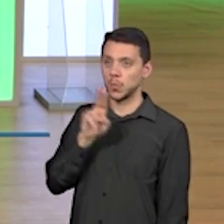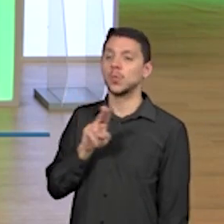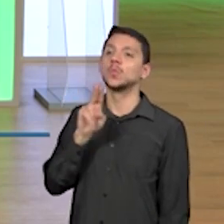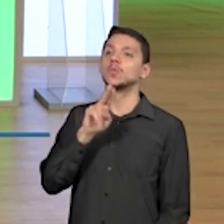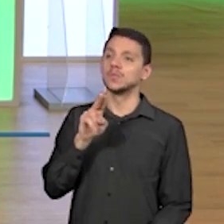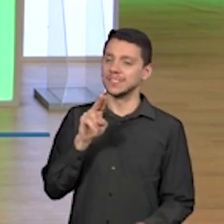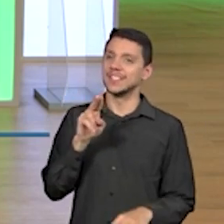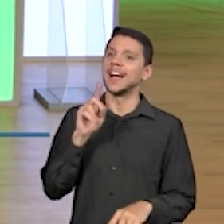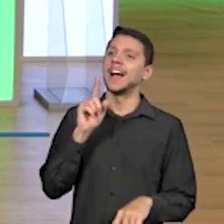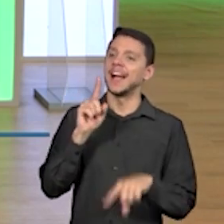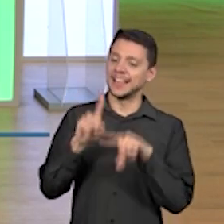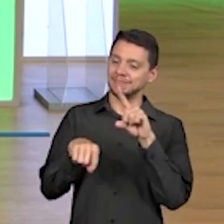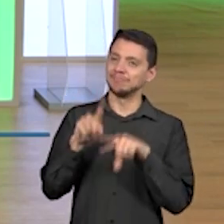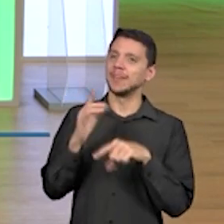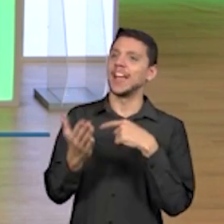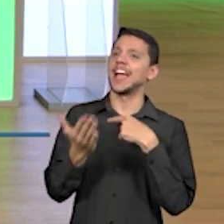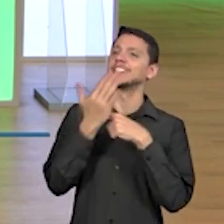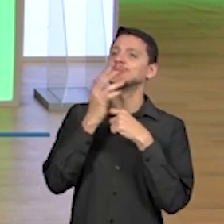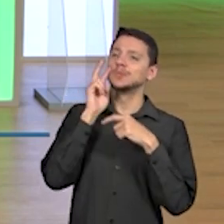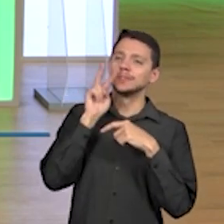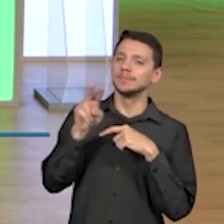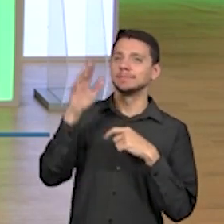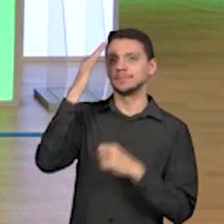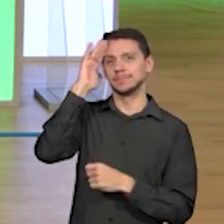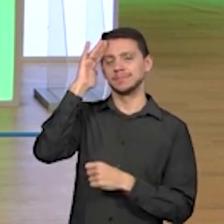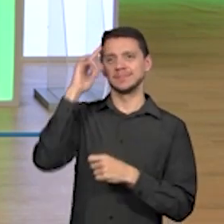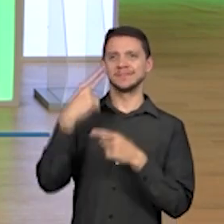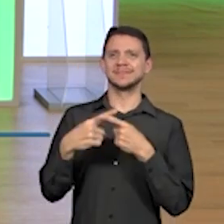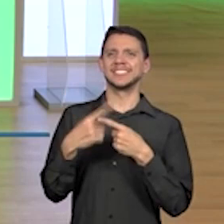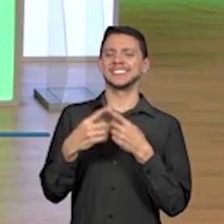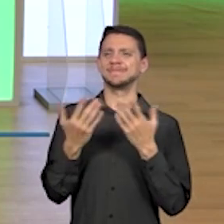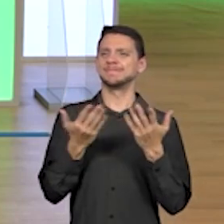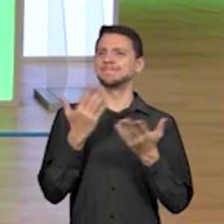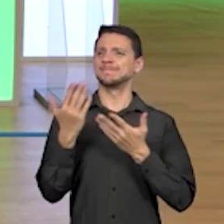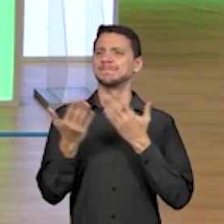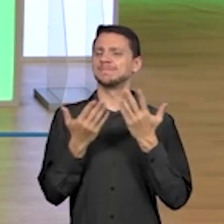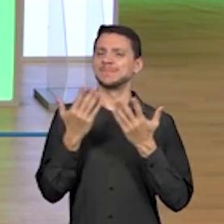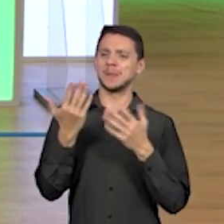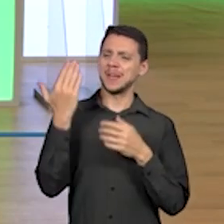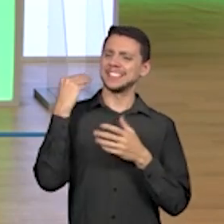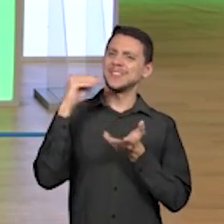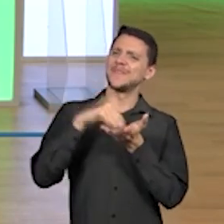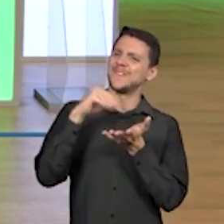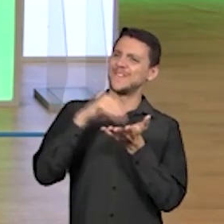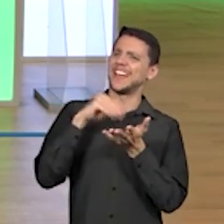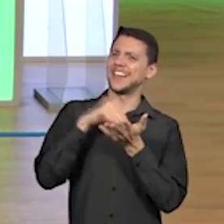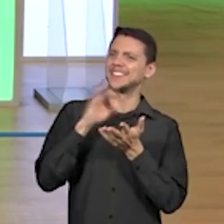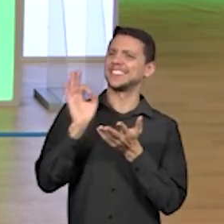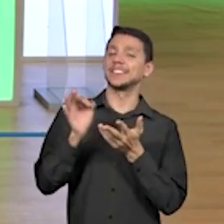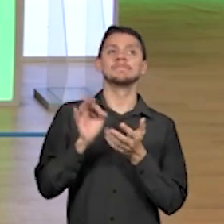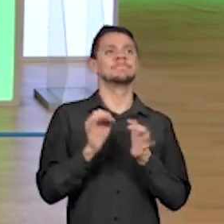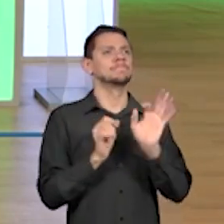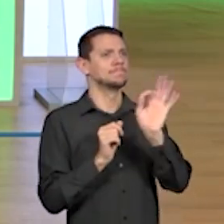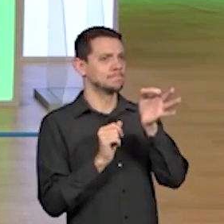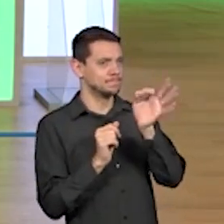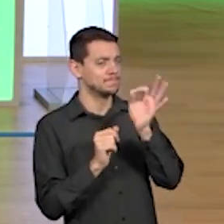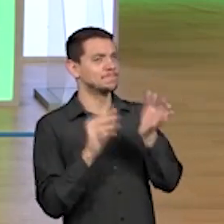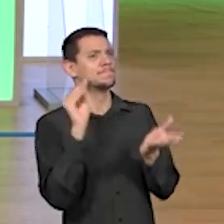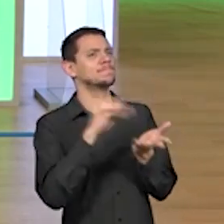recursos gráficos, porque estava mais pobrinho, né, sem essas expressões deles. Estava sim,